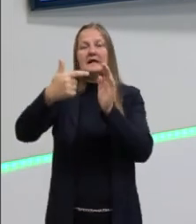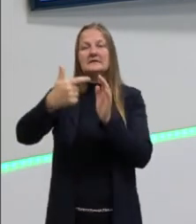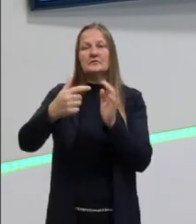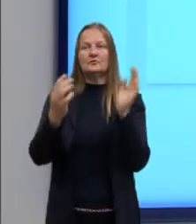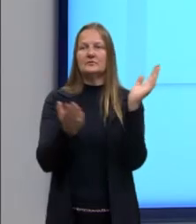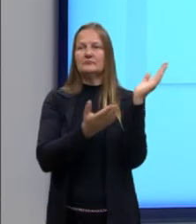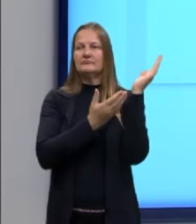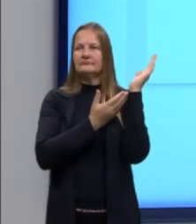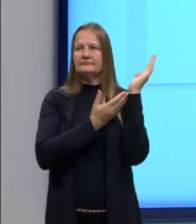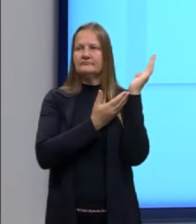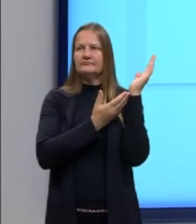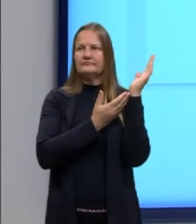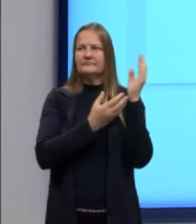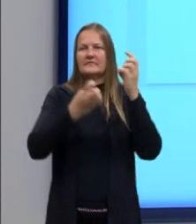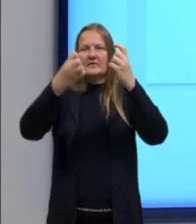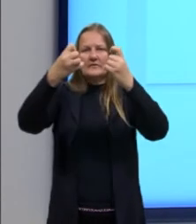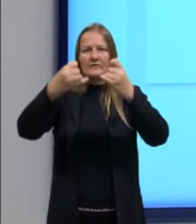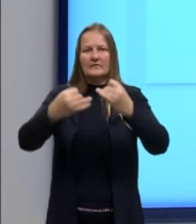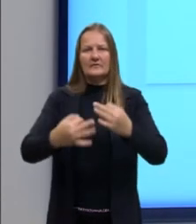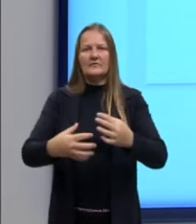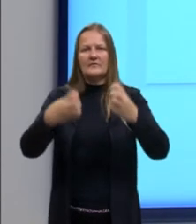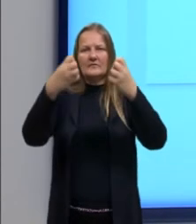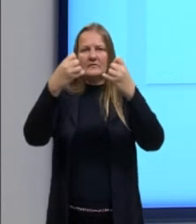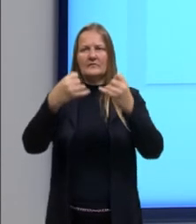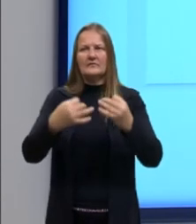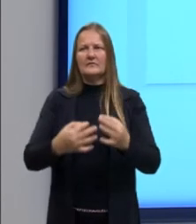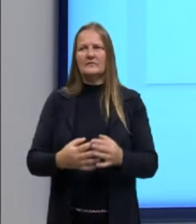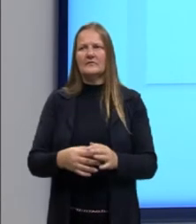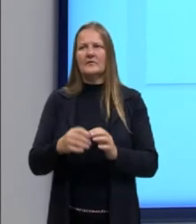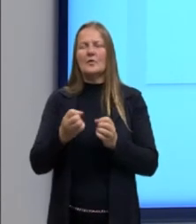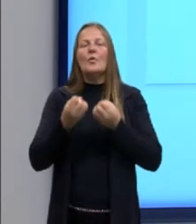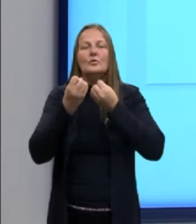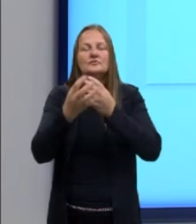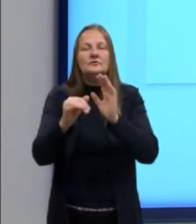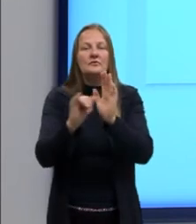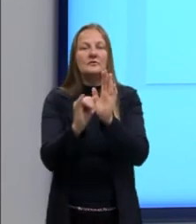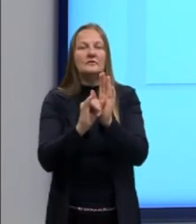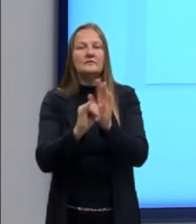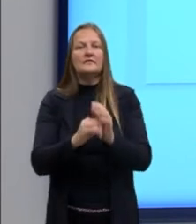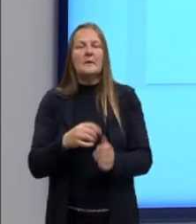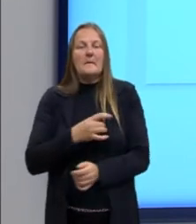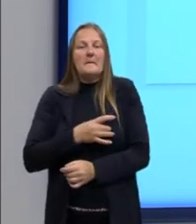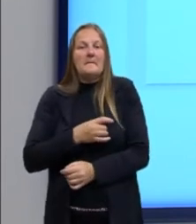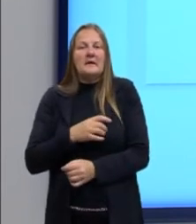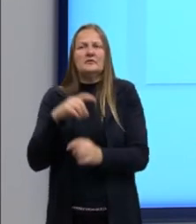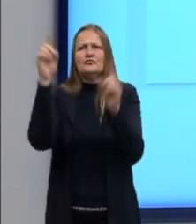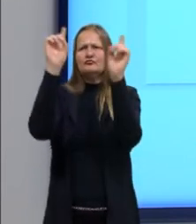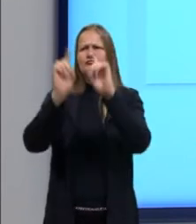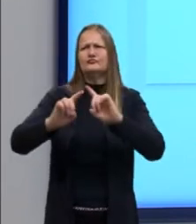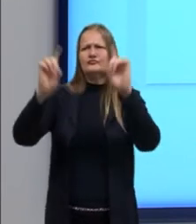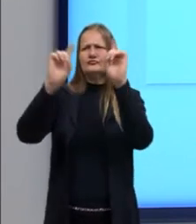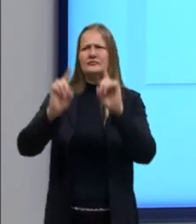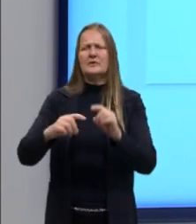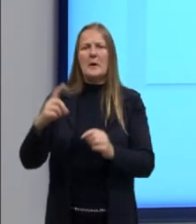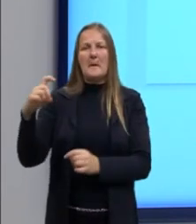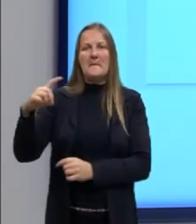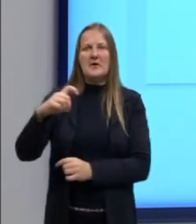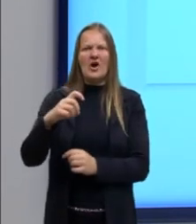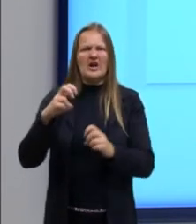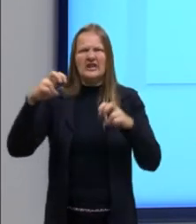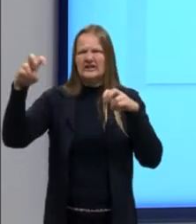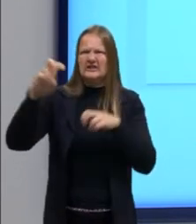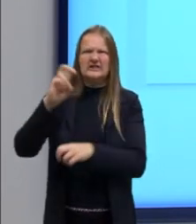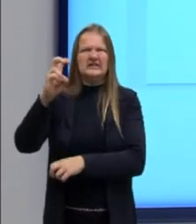a gente tem mais explicação né do continuando a narrativa que ela tinha medo de trovão minhoca para ela era